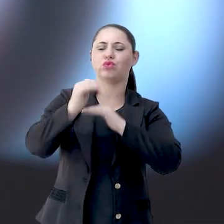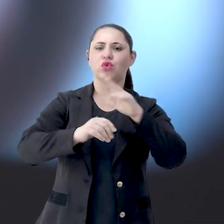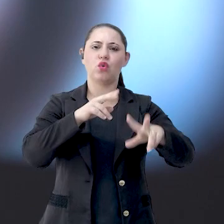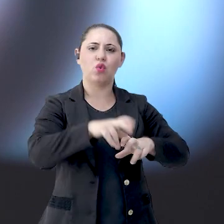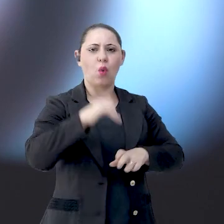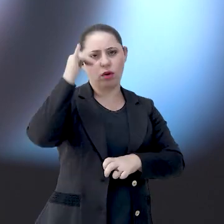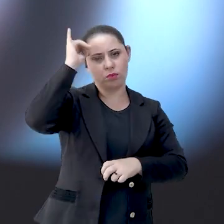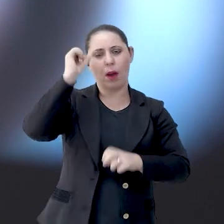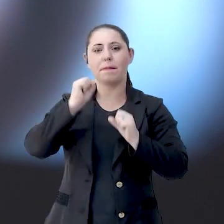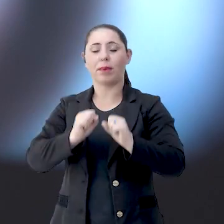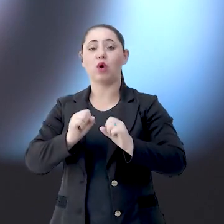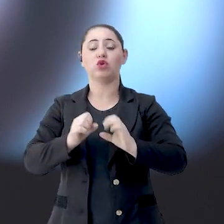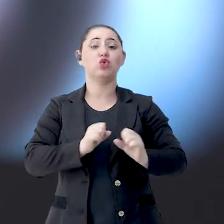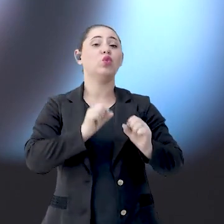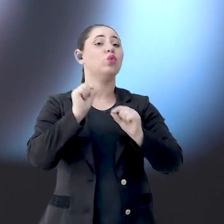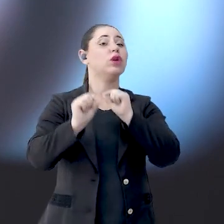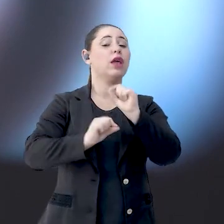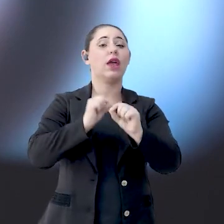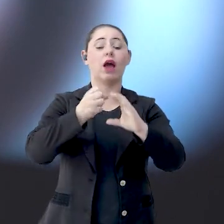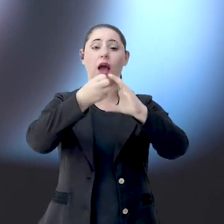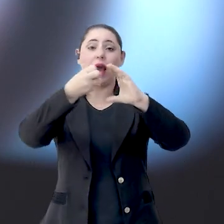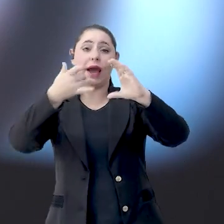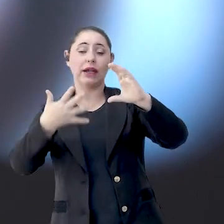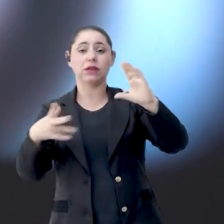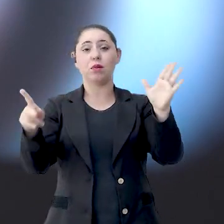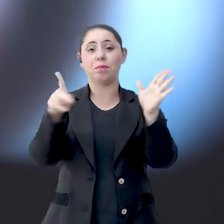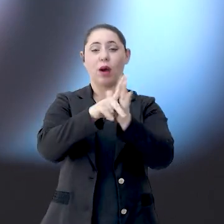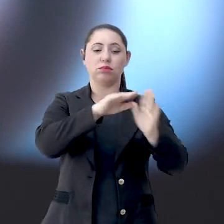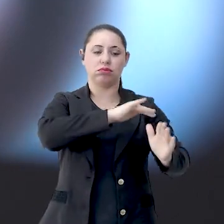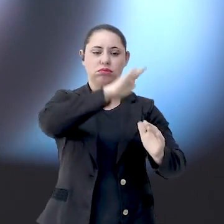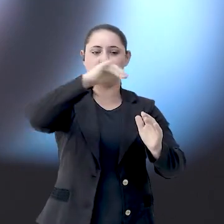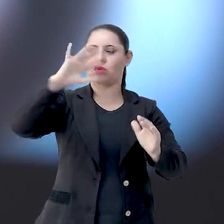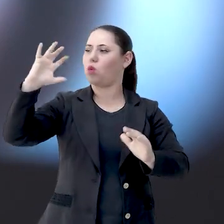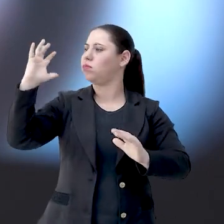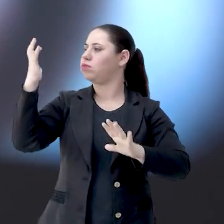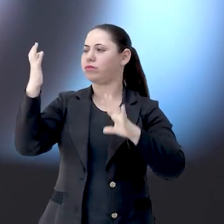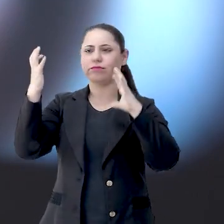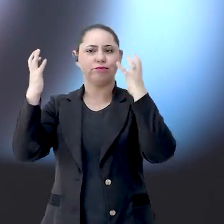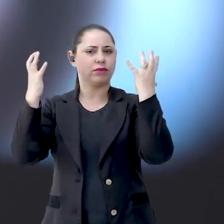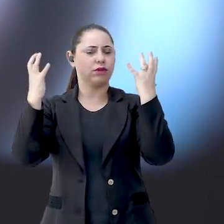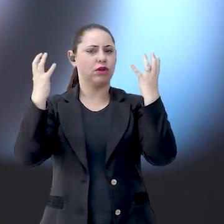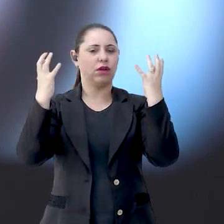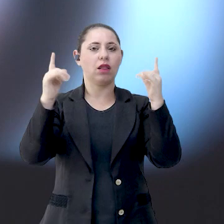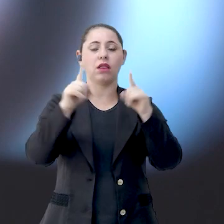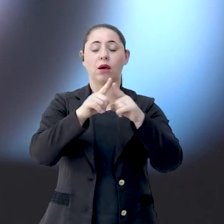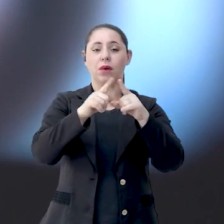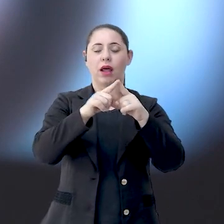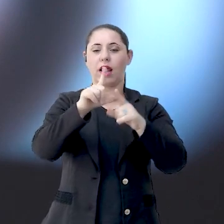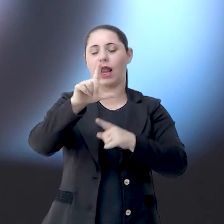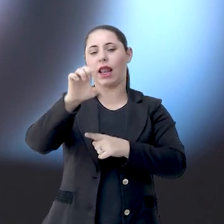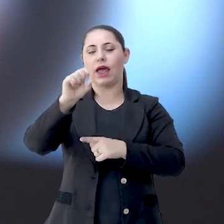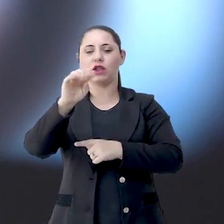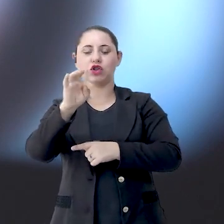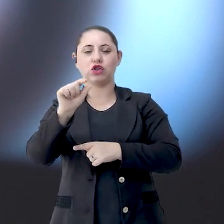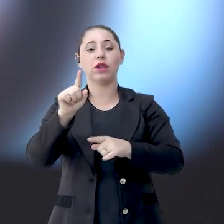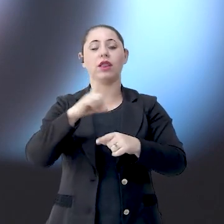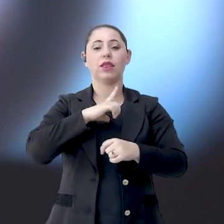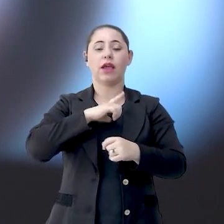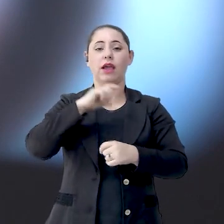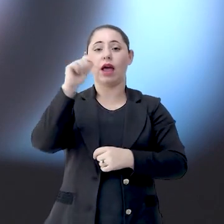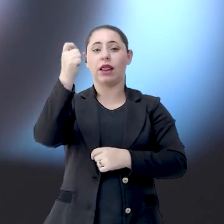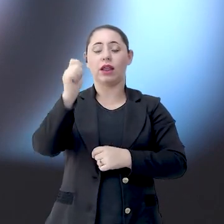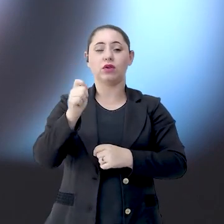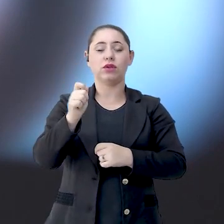área de grande potencial agropecuário possibilitado pelas características de relevo e do clima. A região leste